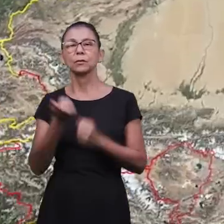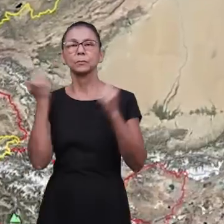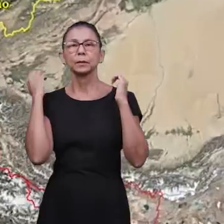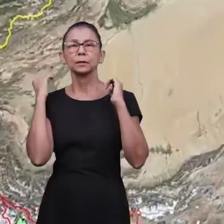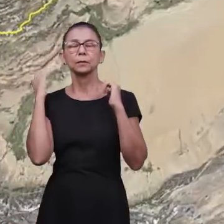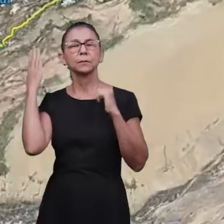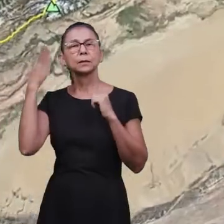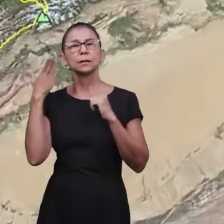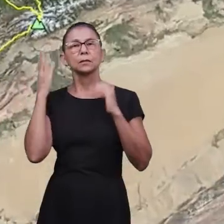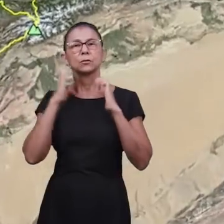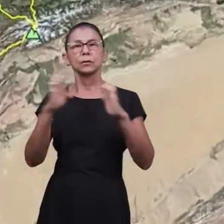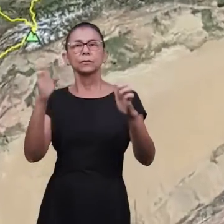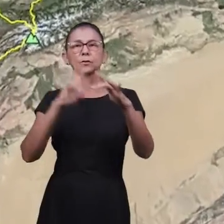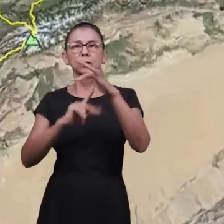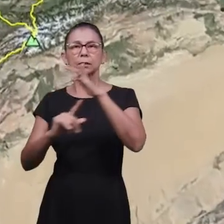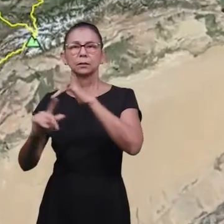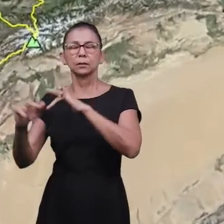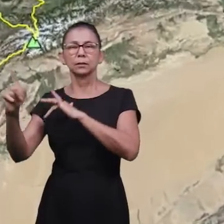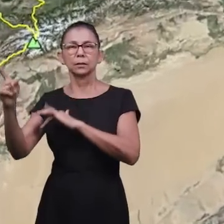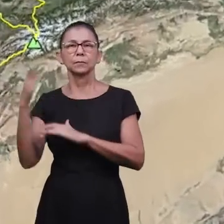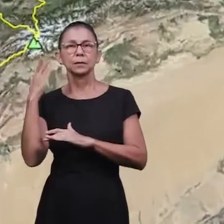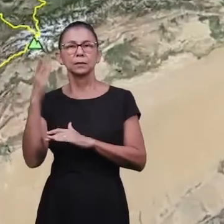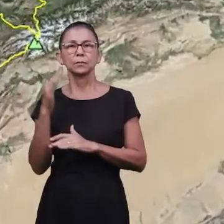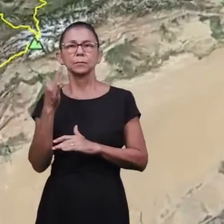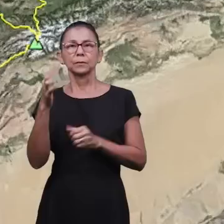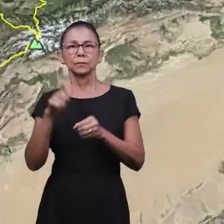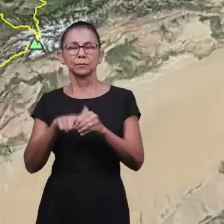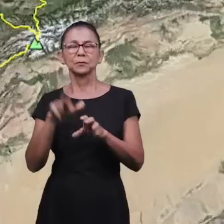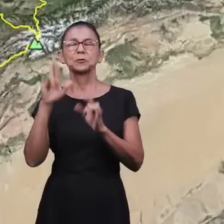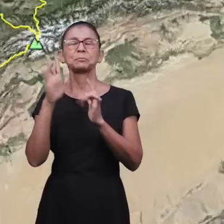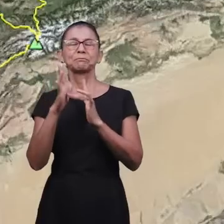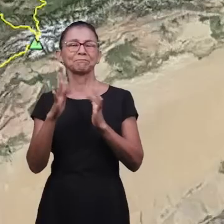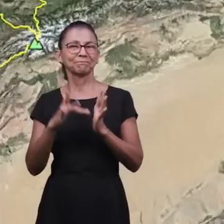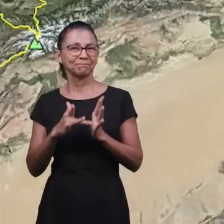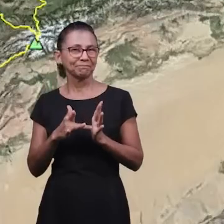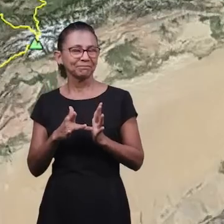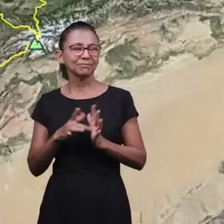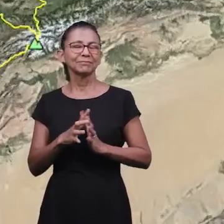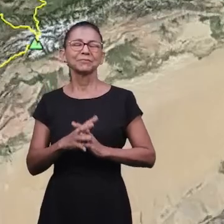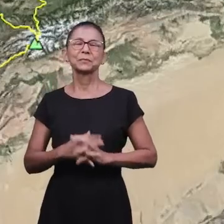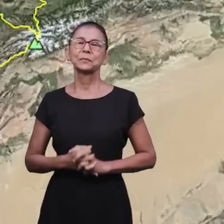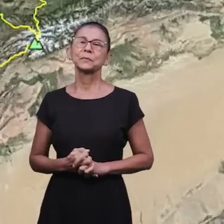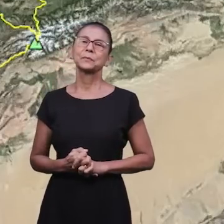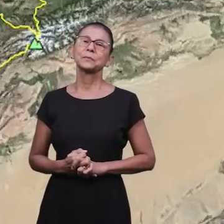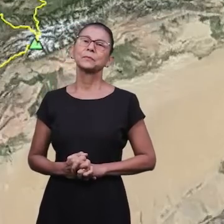pelo Evangelho eterno e pela mensagem da breve volta do Senhor Jesus.